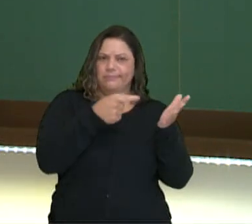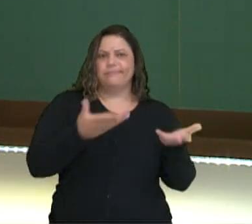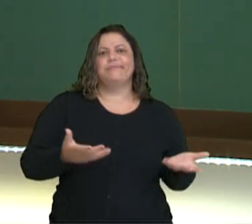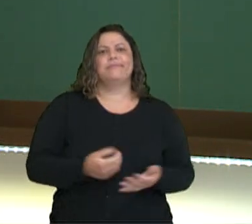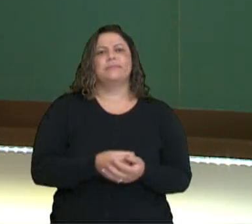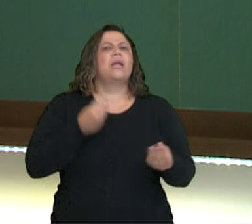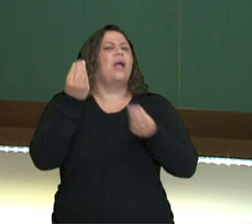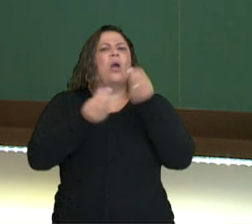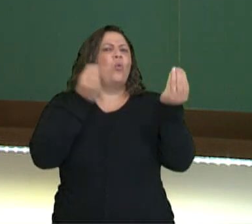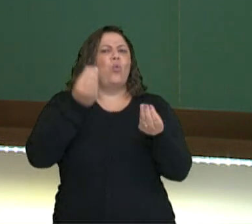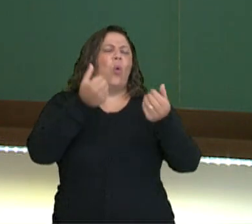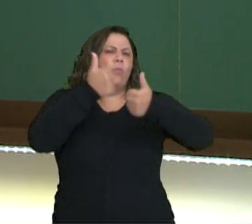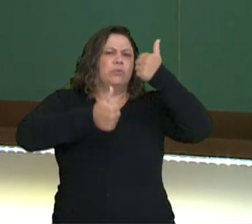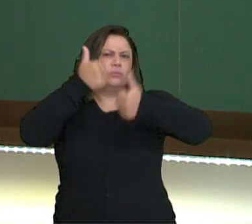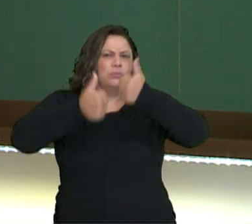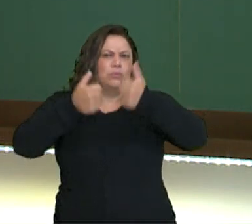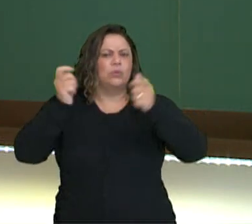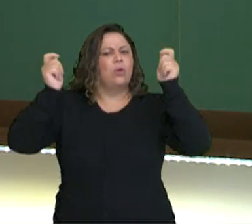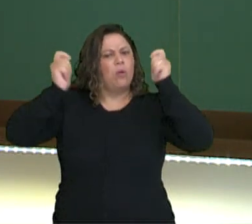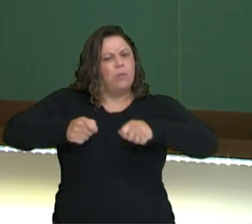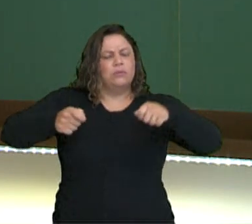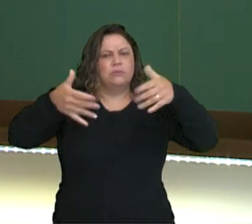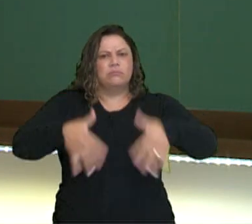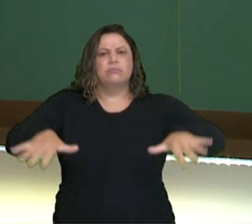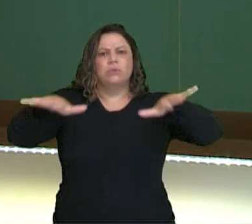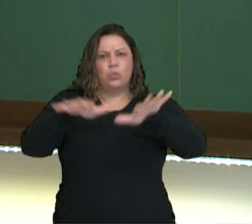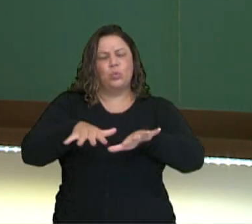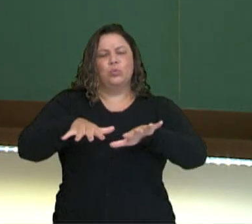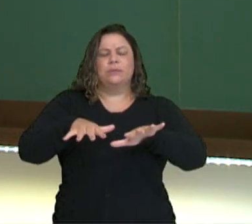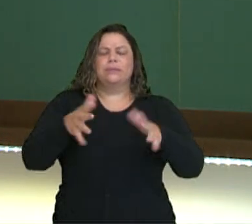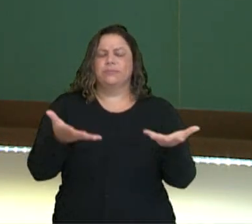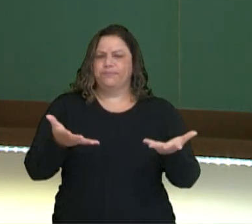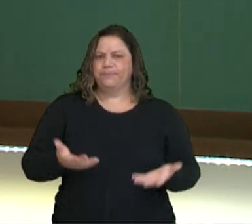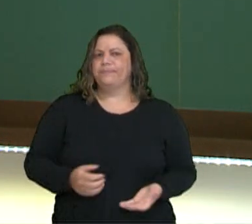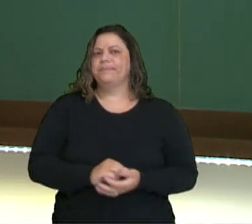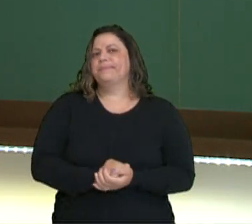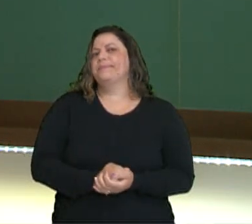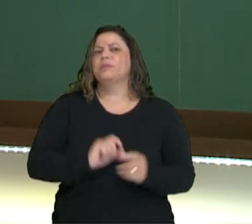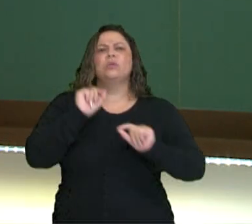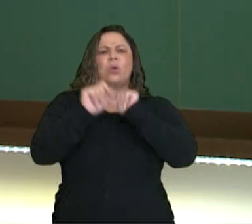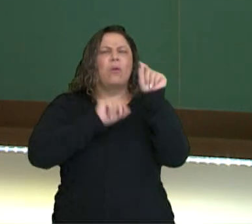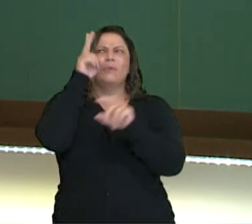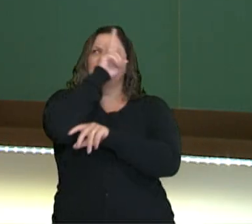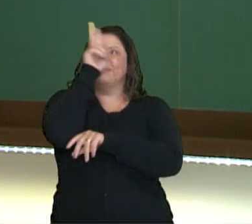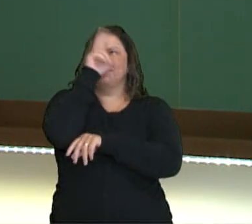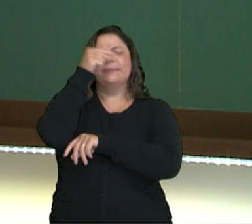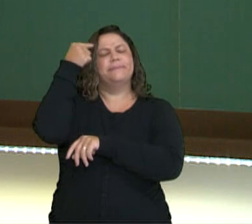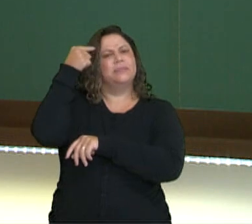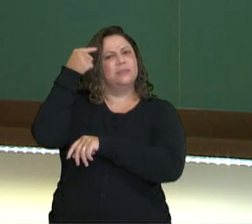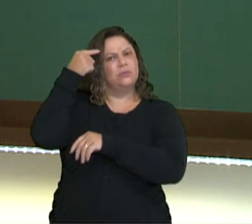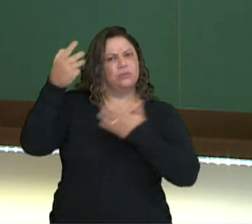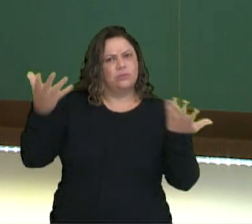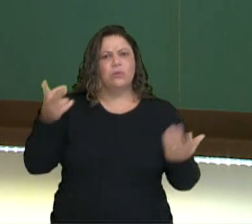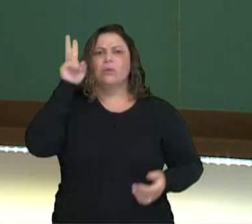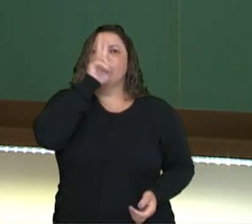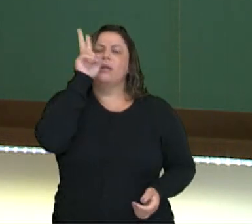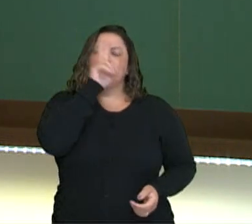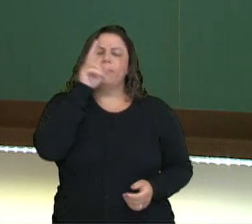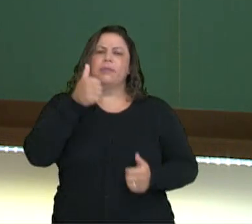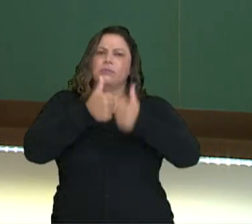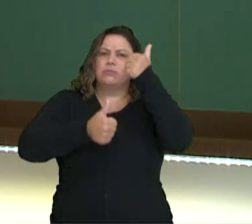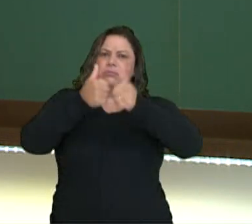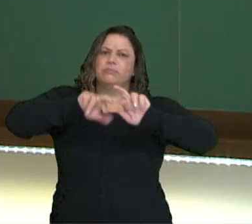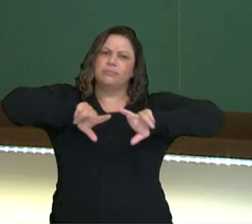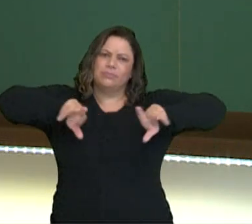Como o esporte pode ser instrumento de inclusão social? Lembrando, e daí? Pensou bem? Lembrando que o esporte, para